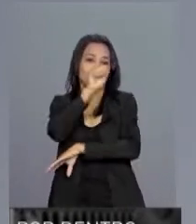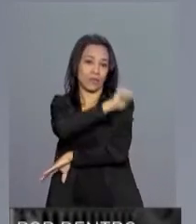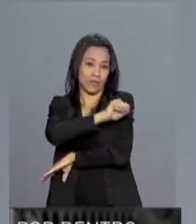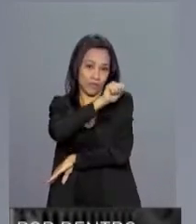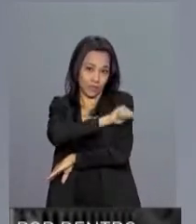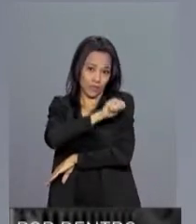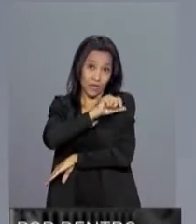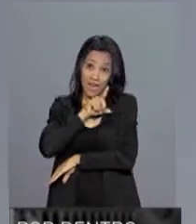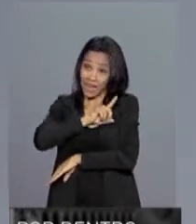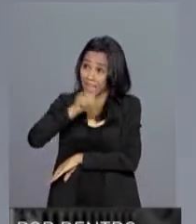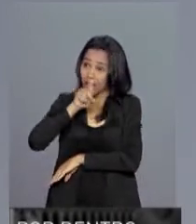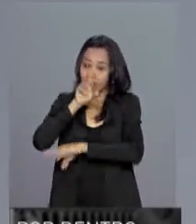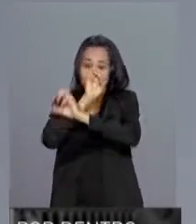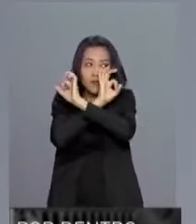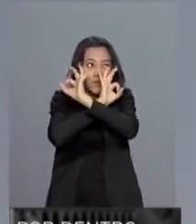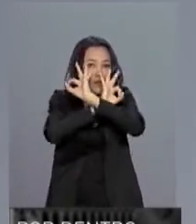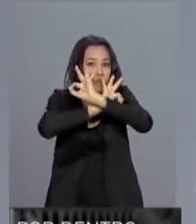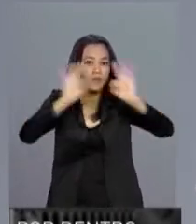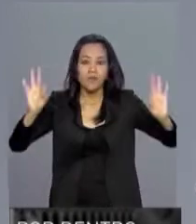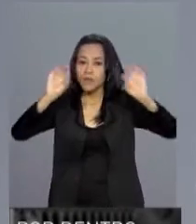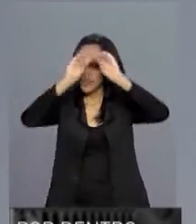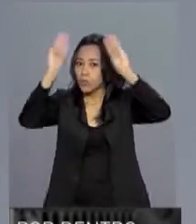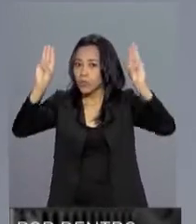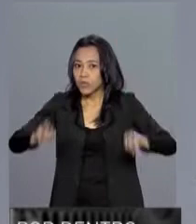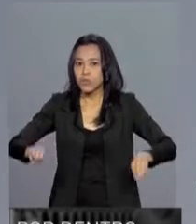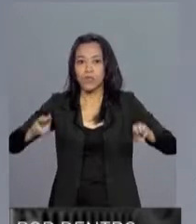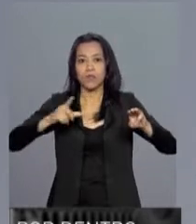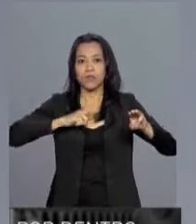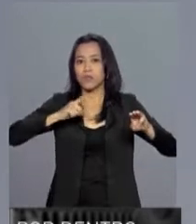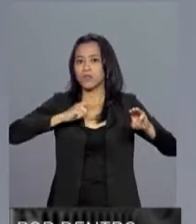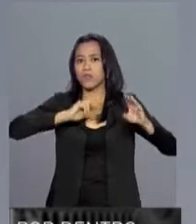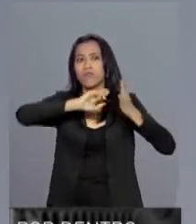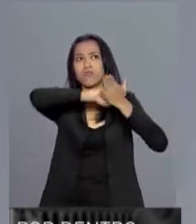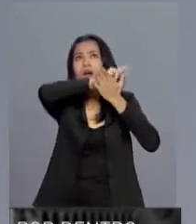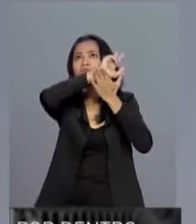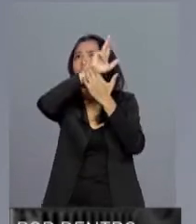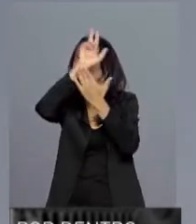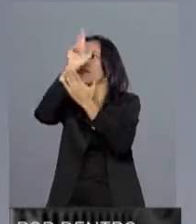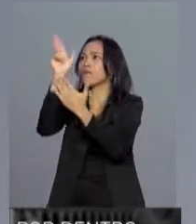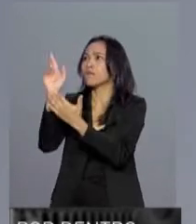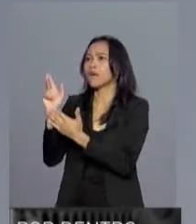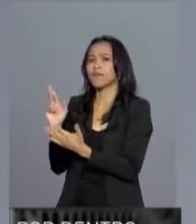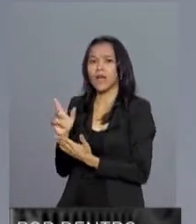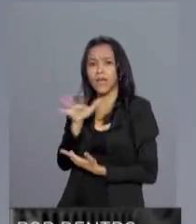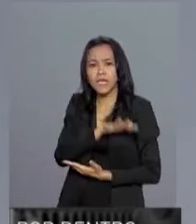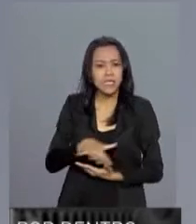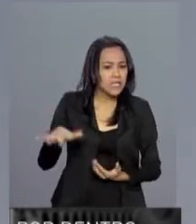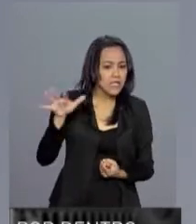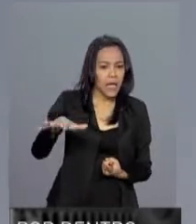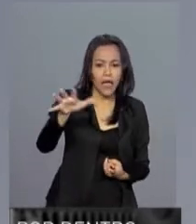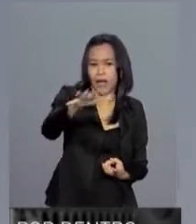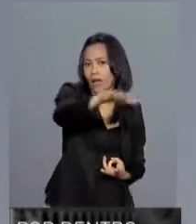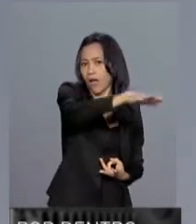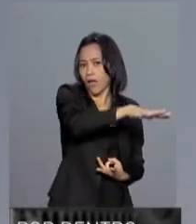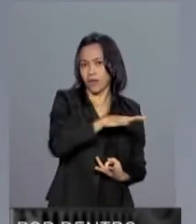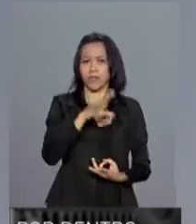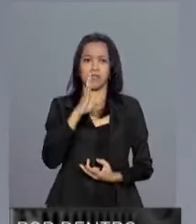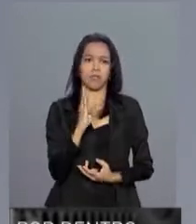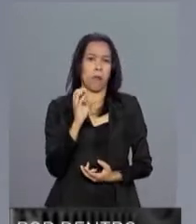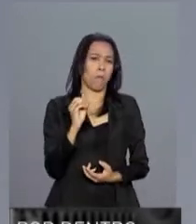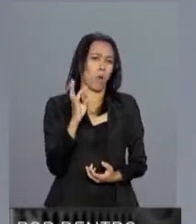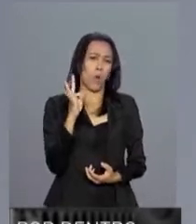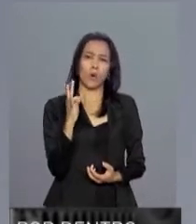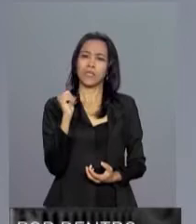é o museu espetacular tem um acervo incrível de botânica e de outras áreas também acho que vale muito a pena